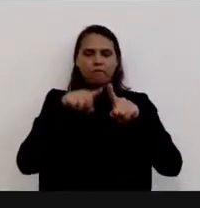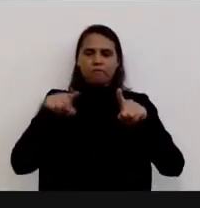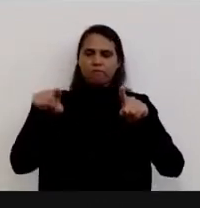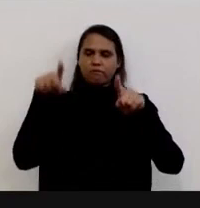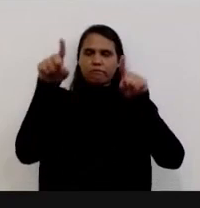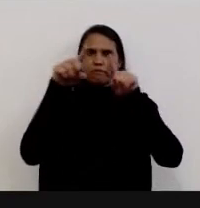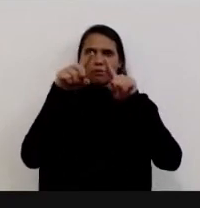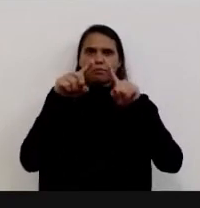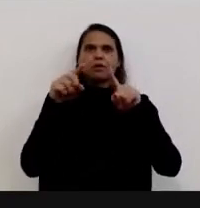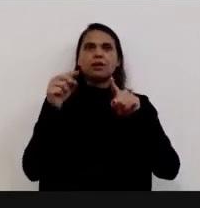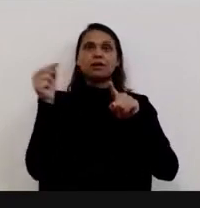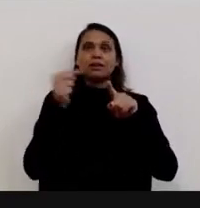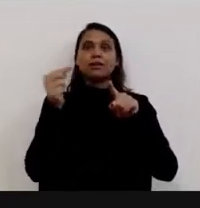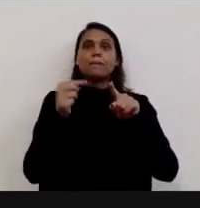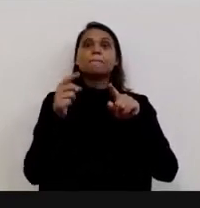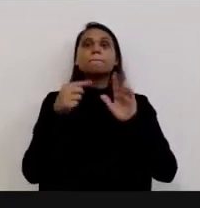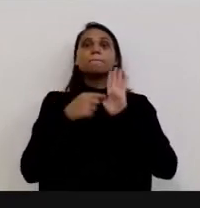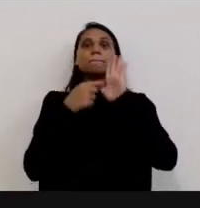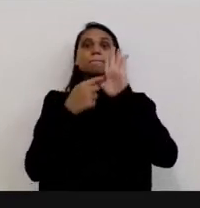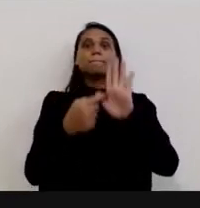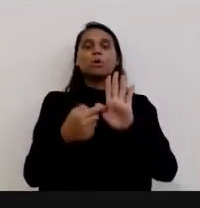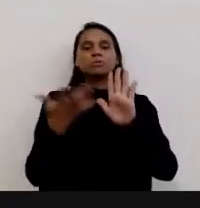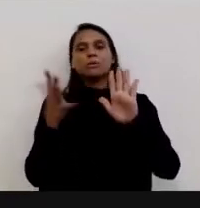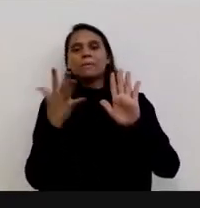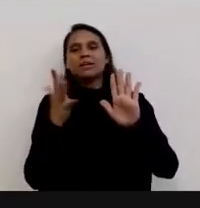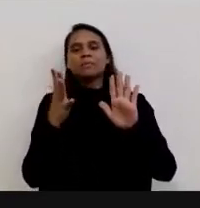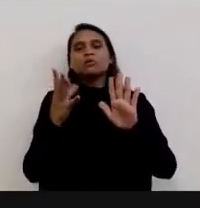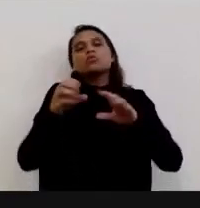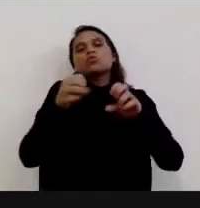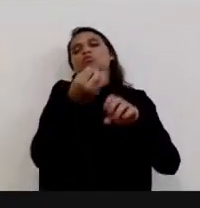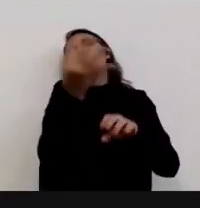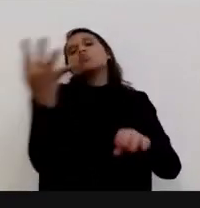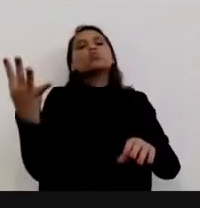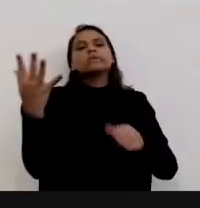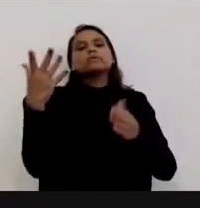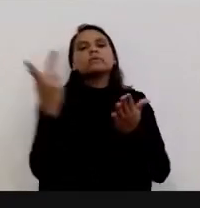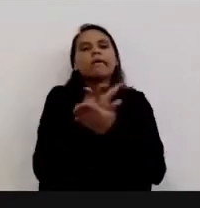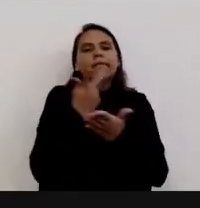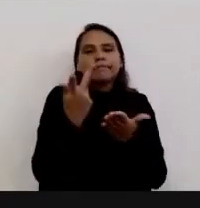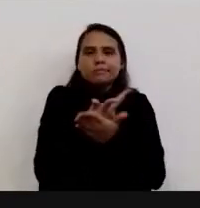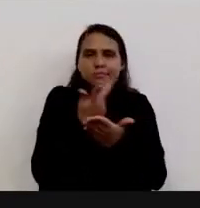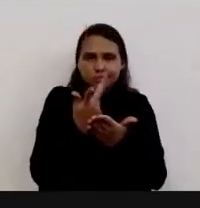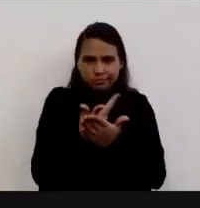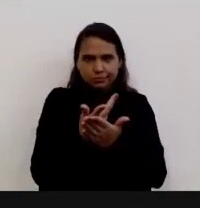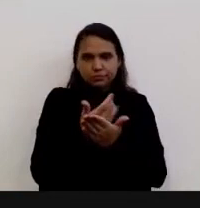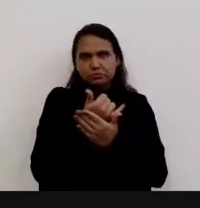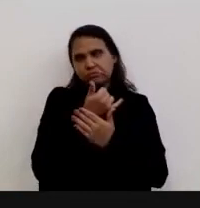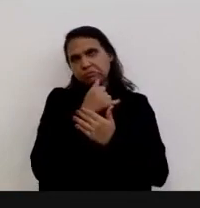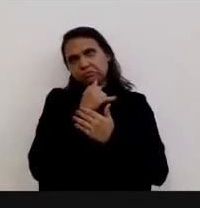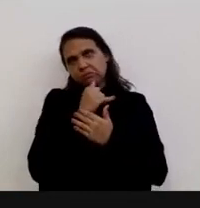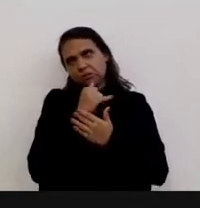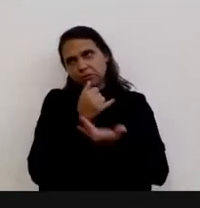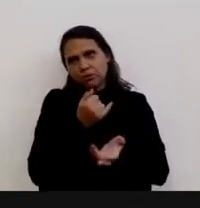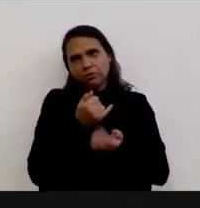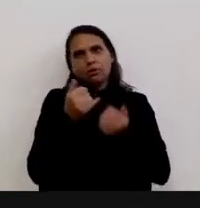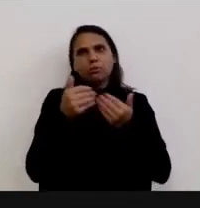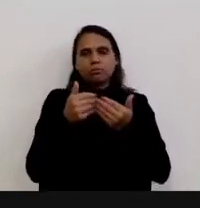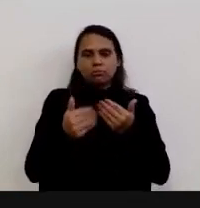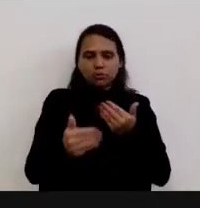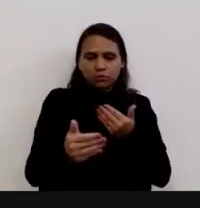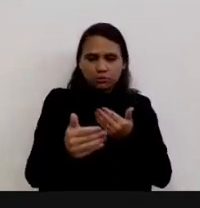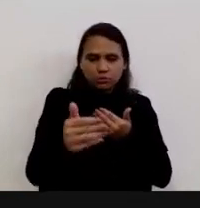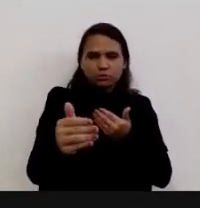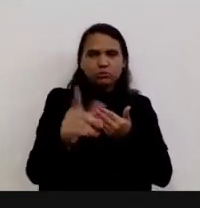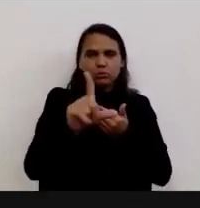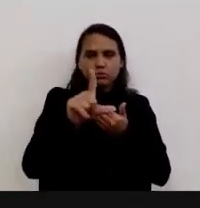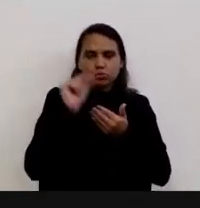aí, que basicamente indica qual é a quantidade de erros que a transcrição traz. Tá? Então, a partir disso, a gente escolheu